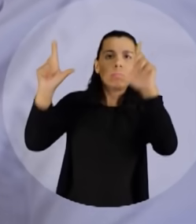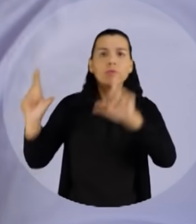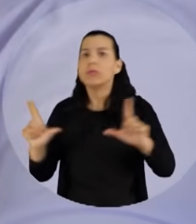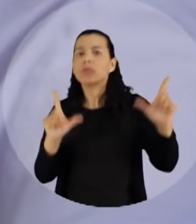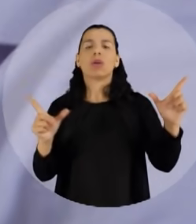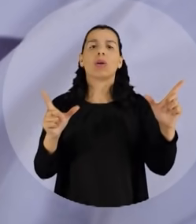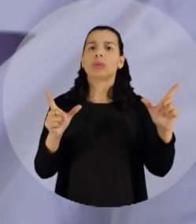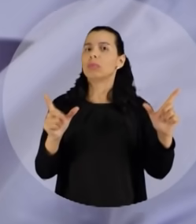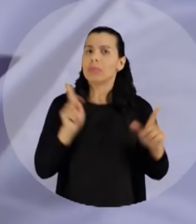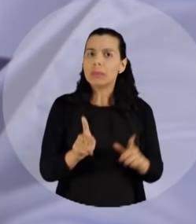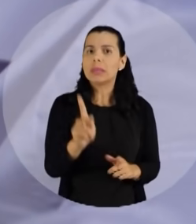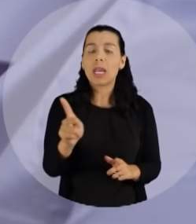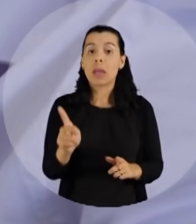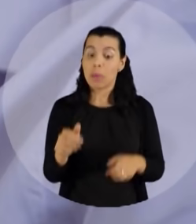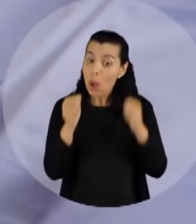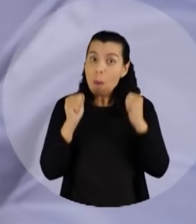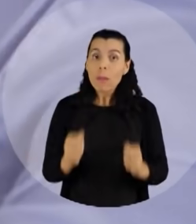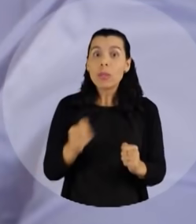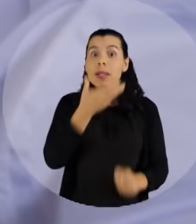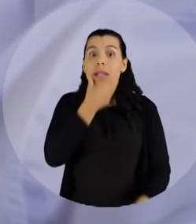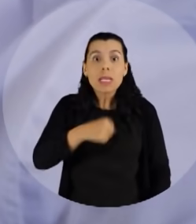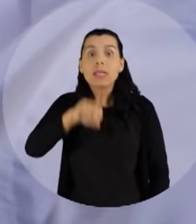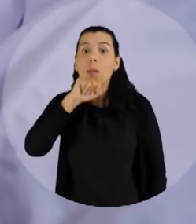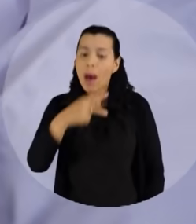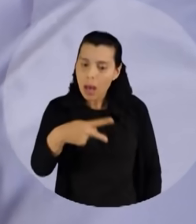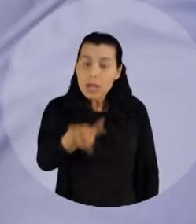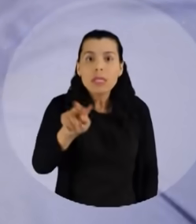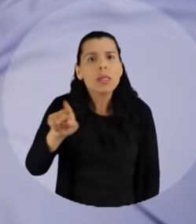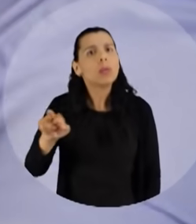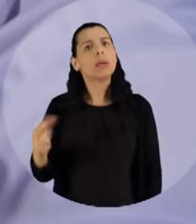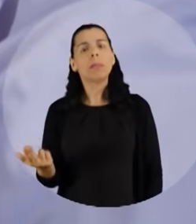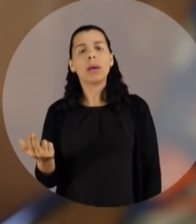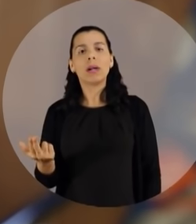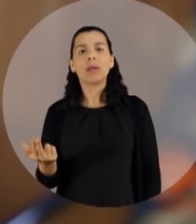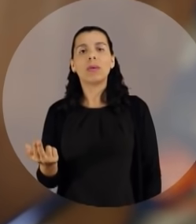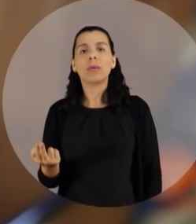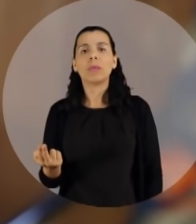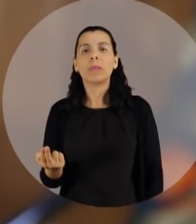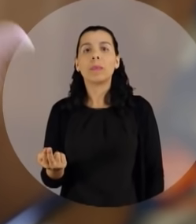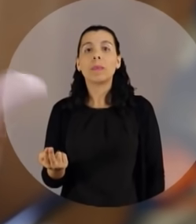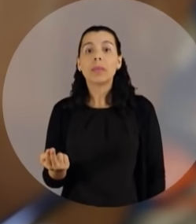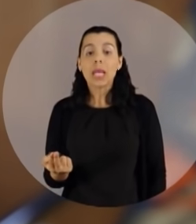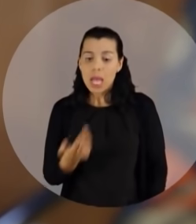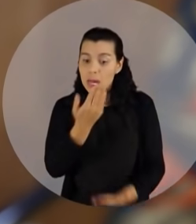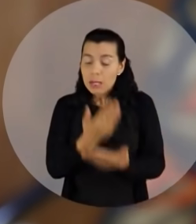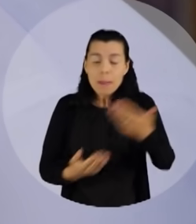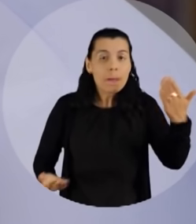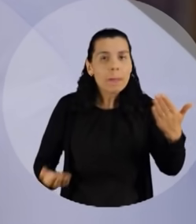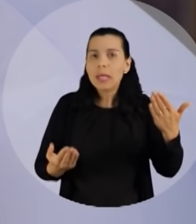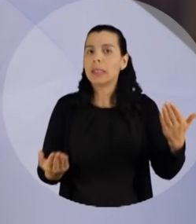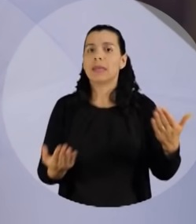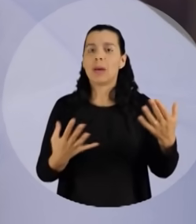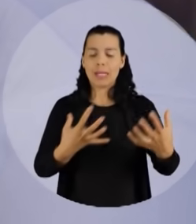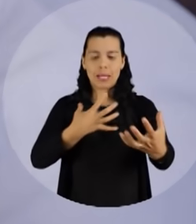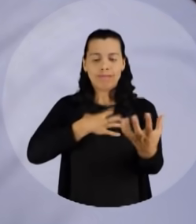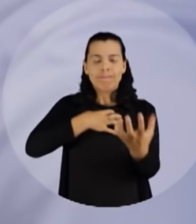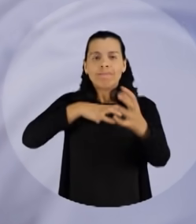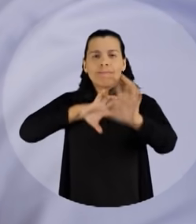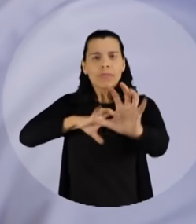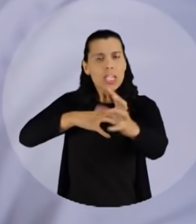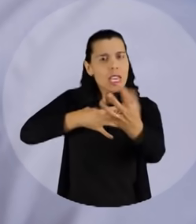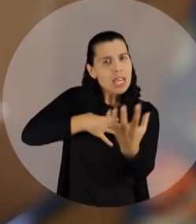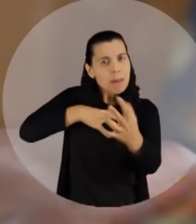paisagem. É difícil ver que ele podia ser seu pai, aquele senhor podia ser seu pai, podia ser seu irmão. A gente foi perdendo essa capacidade, né?